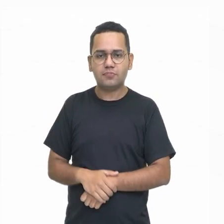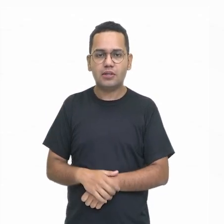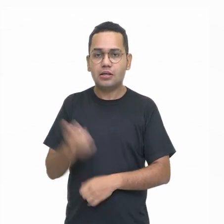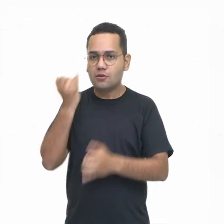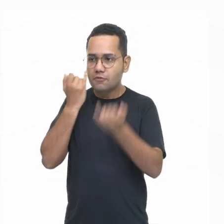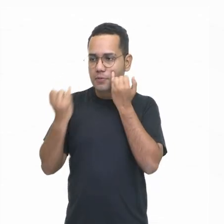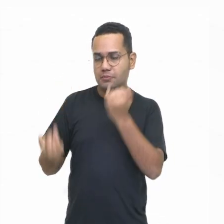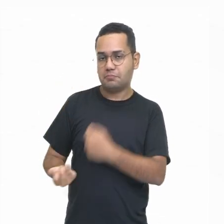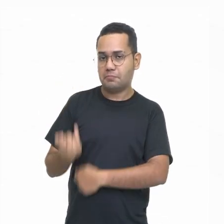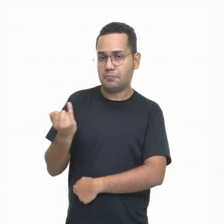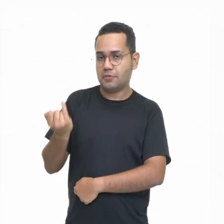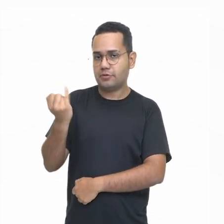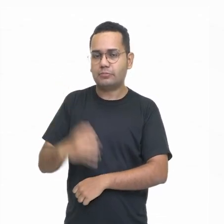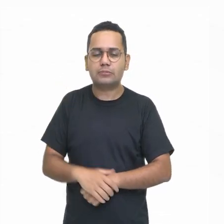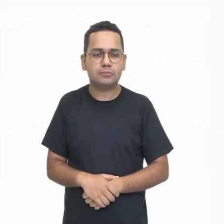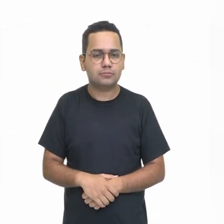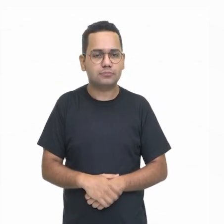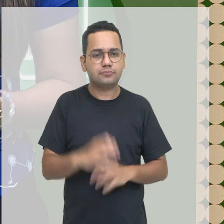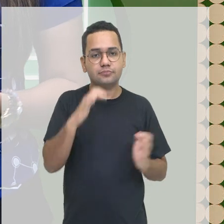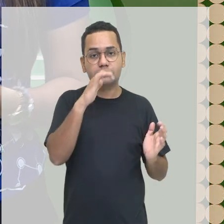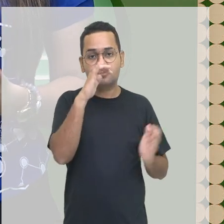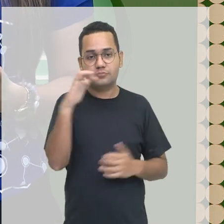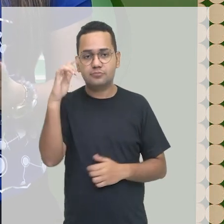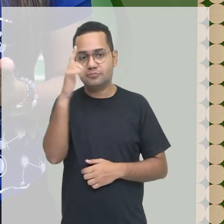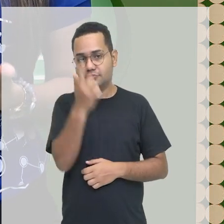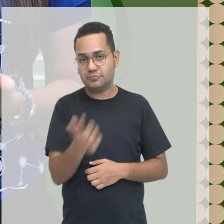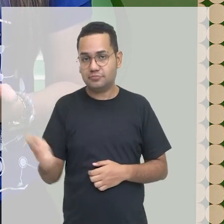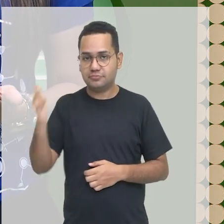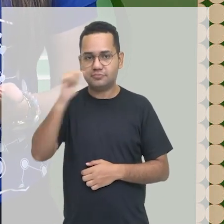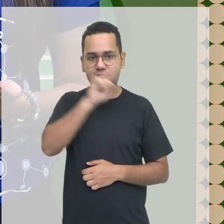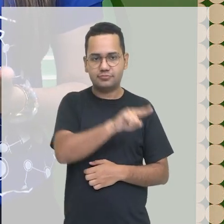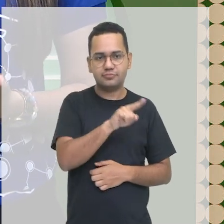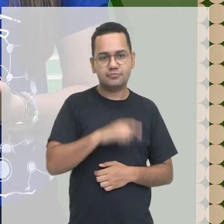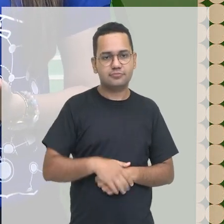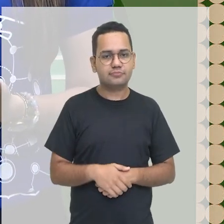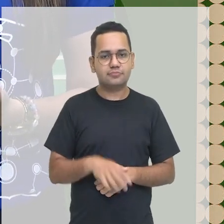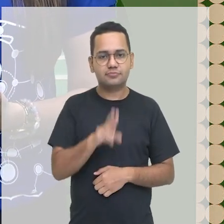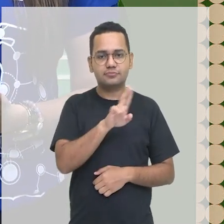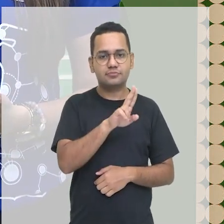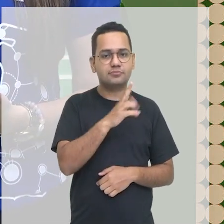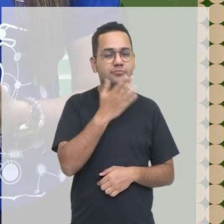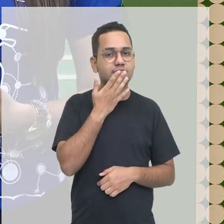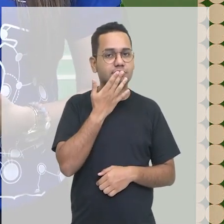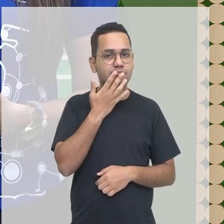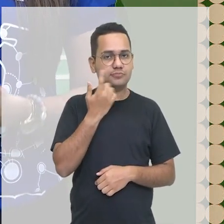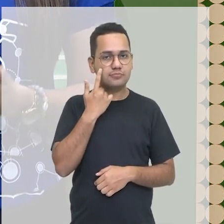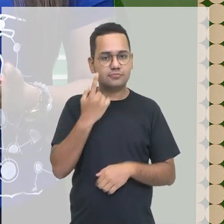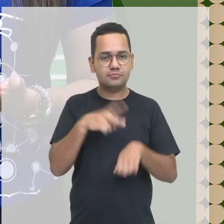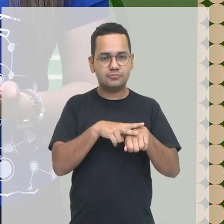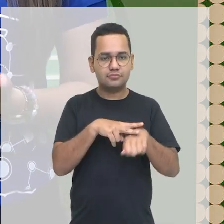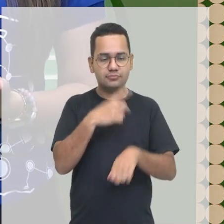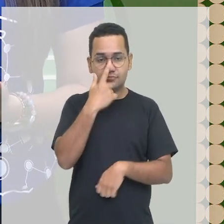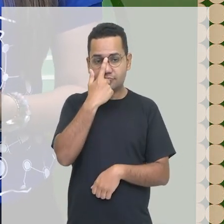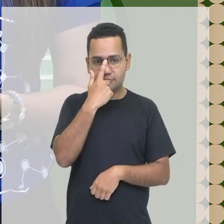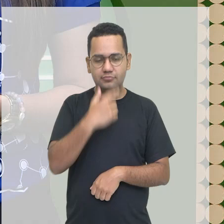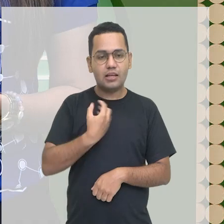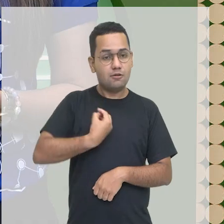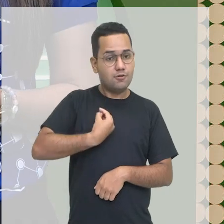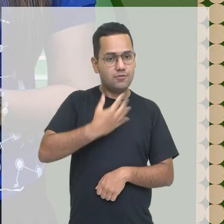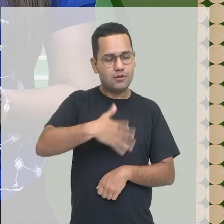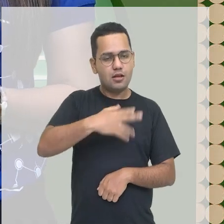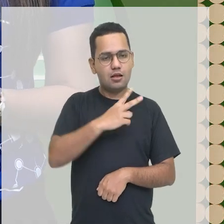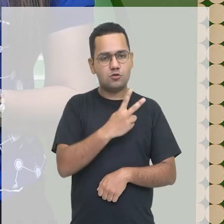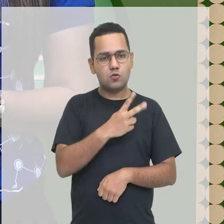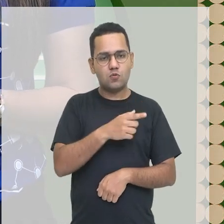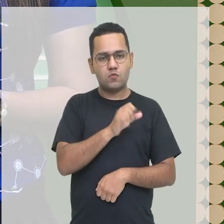bem importantes. Nós temos também os australopitecos africanos, né, que habitou a Terra há